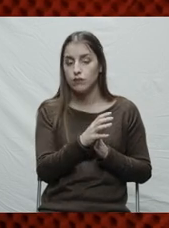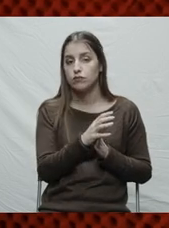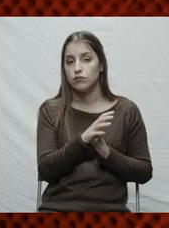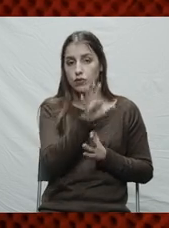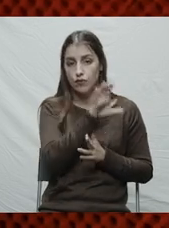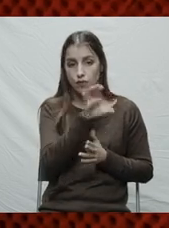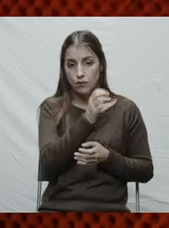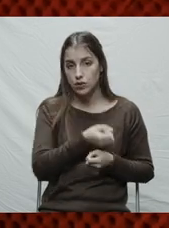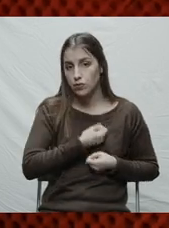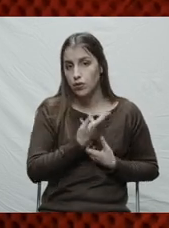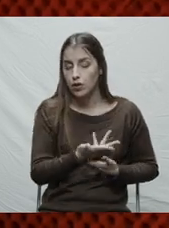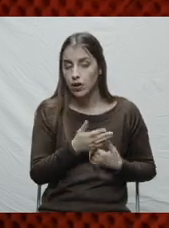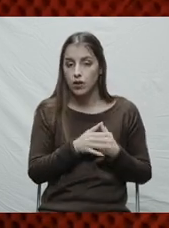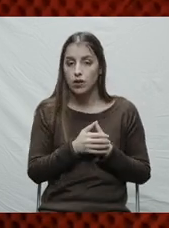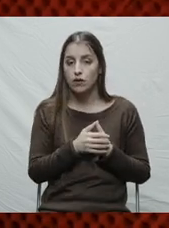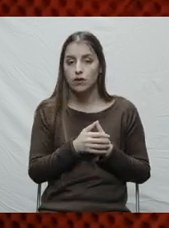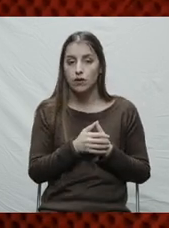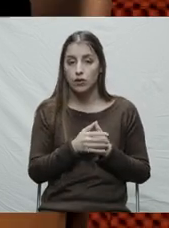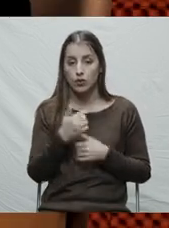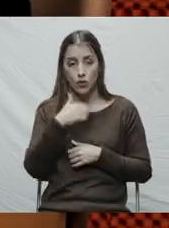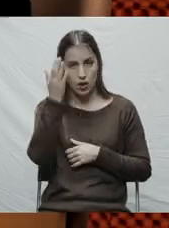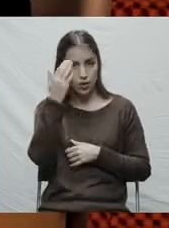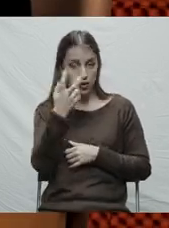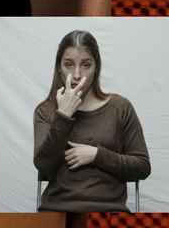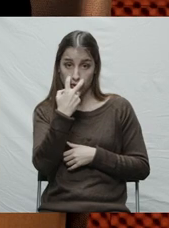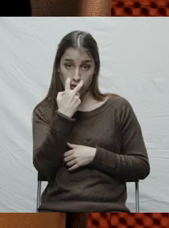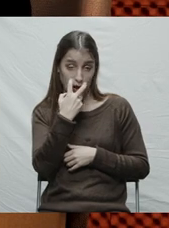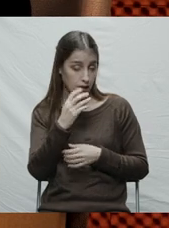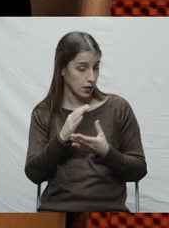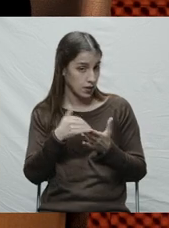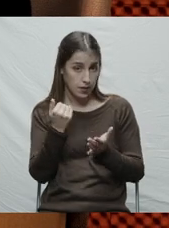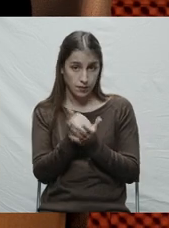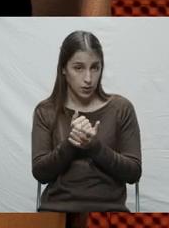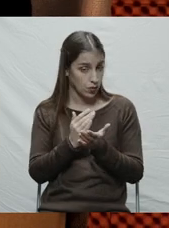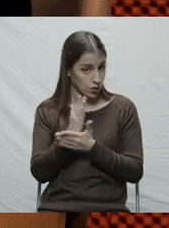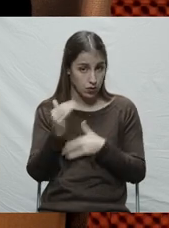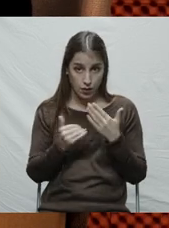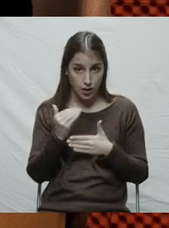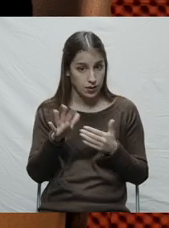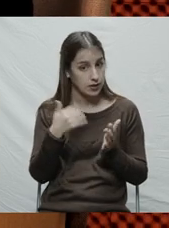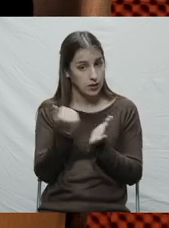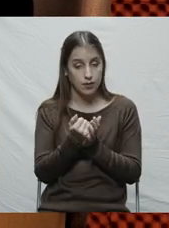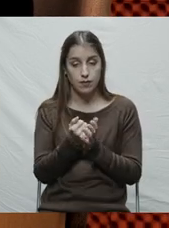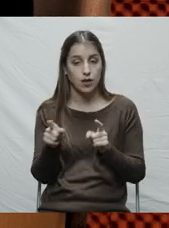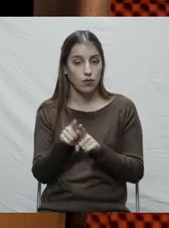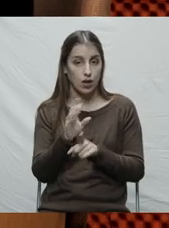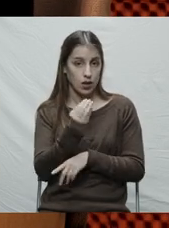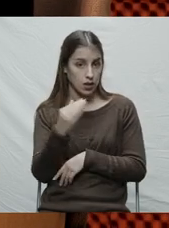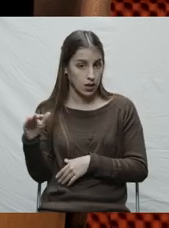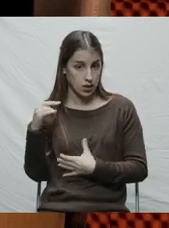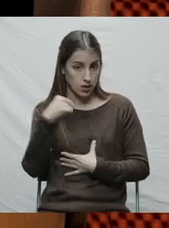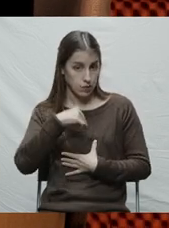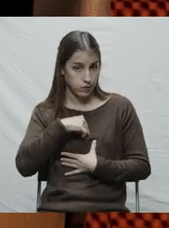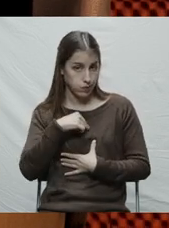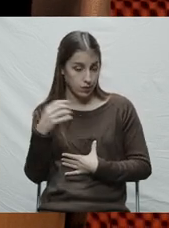espontânea a quem está... Eu acho que é uma curiosidade inata, manter sempre uma curiosidade inata, manter sempre uma criança dentro